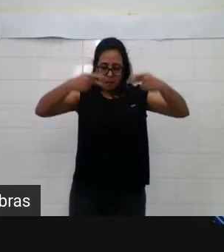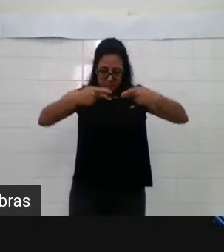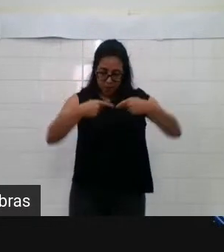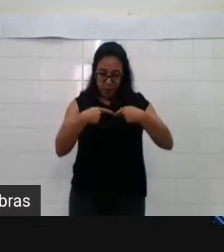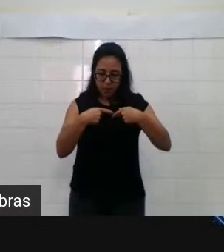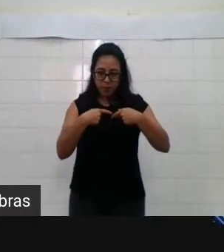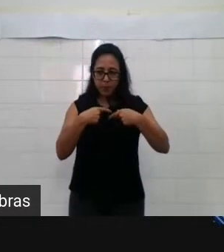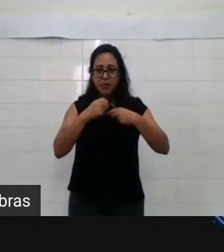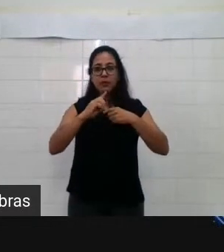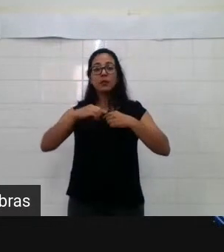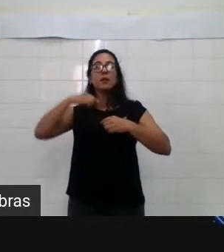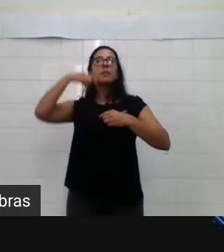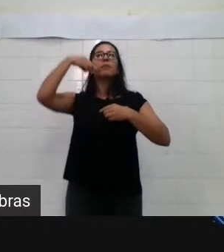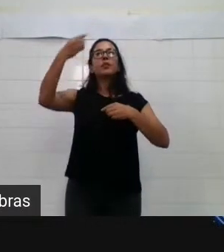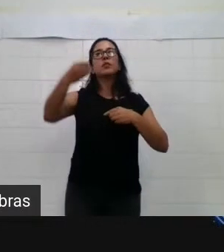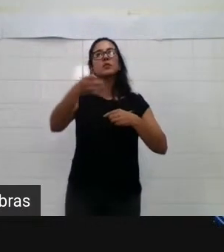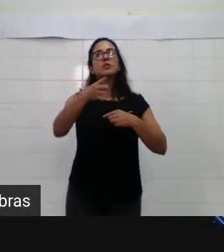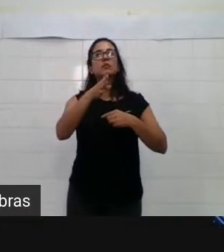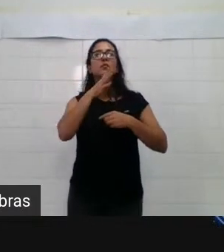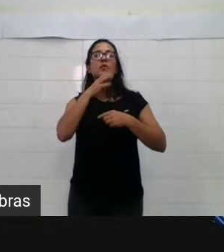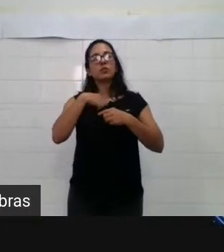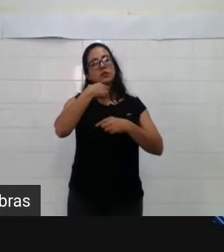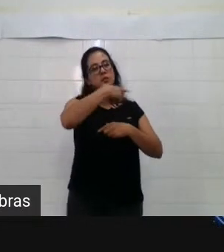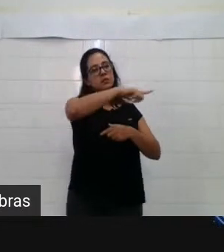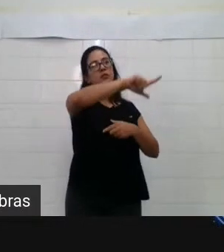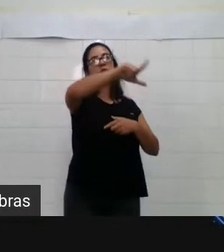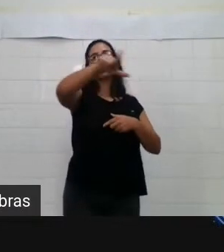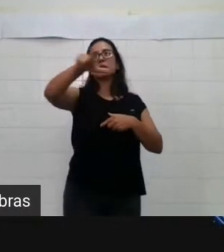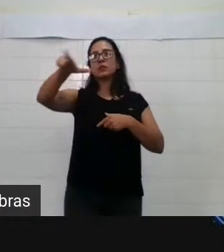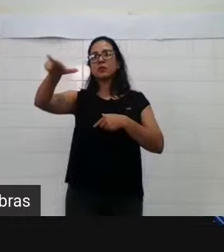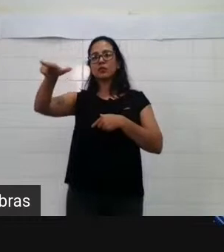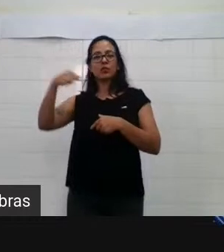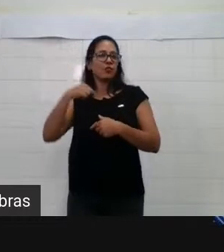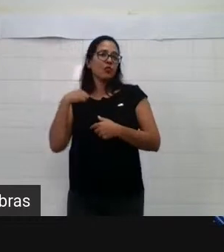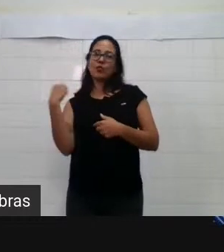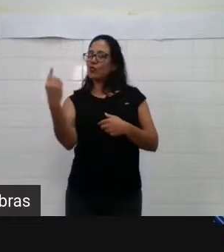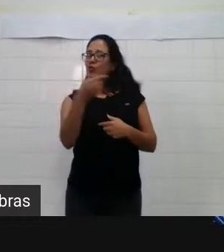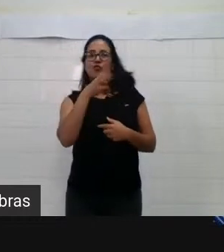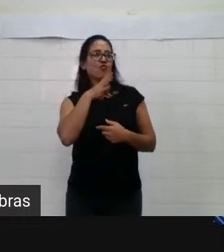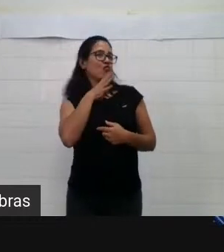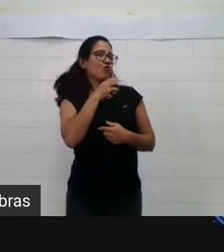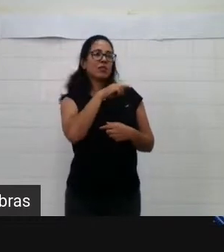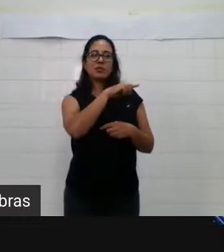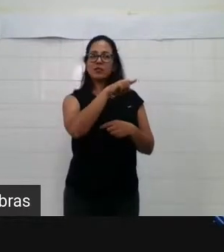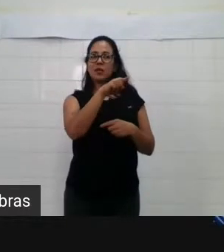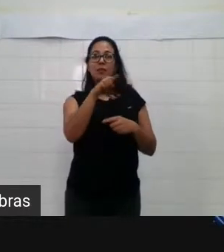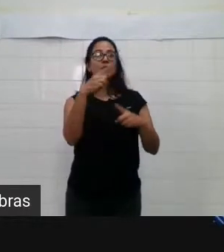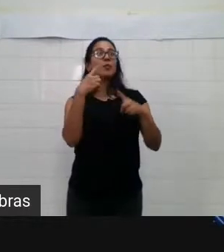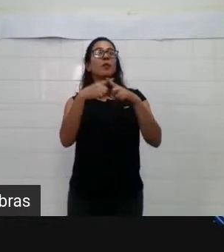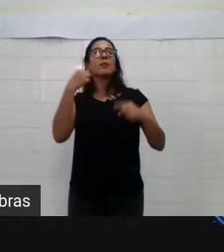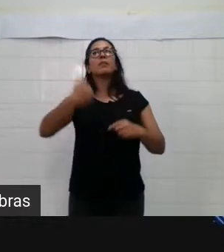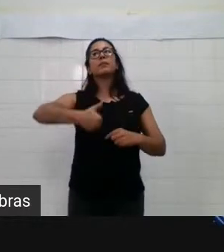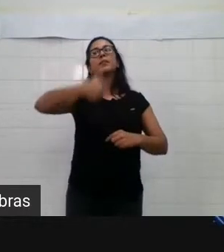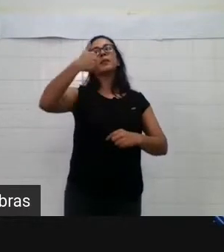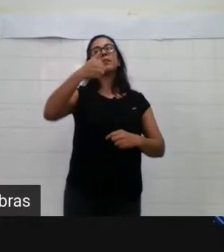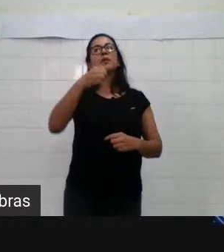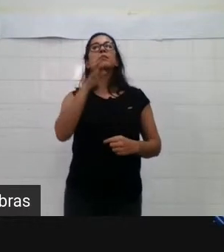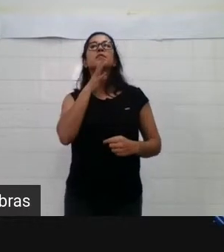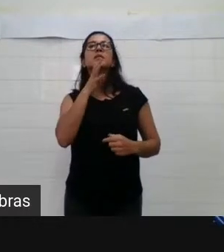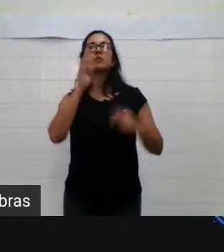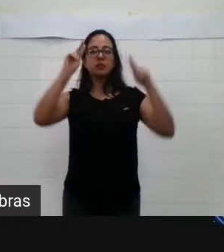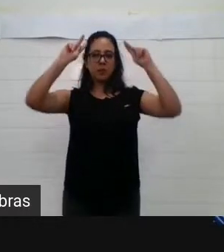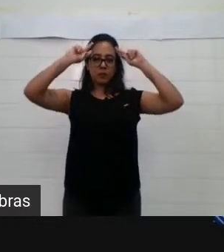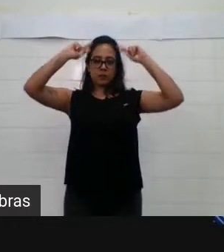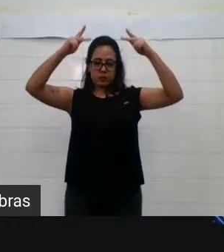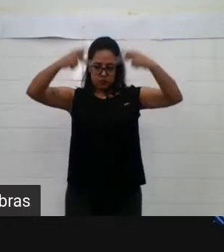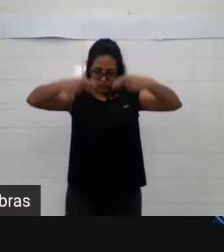conhecer os outros. Então, nós não conhecemos os outros quando nós não damos espaço